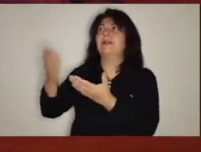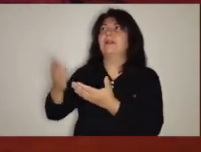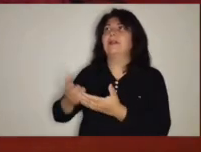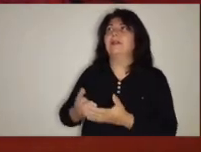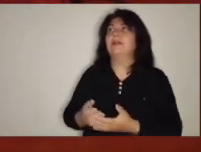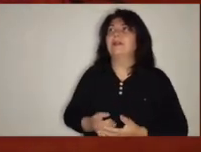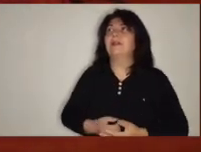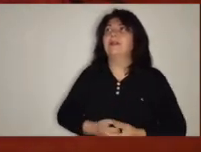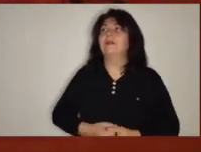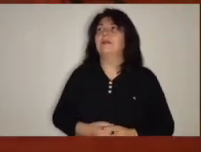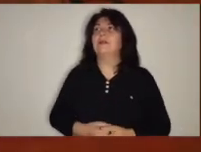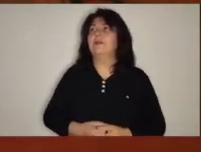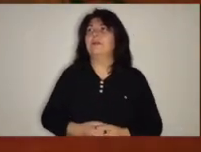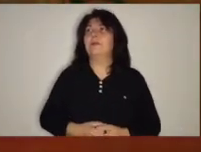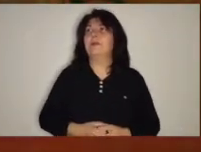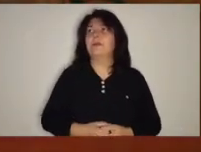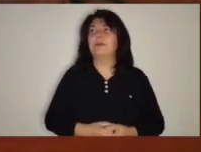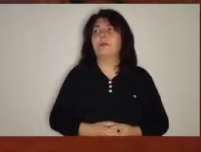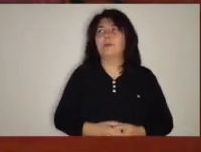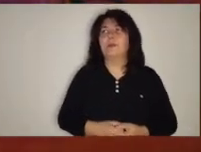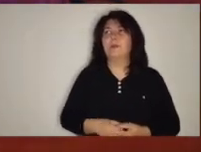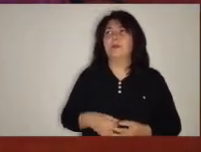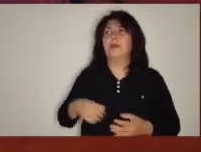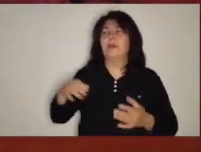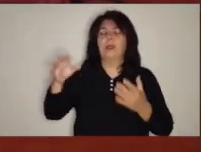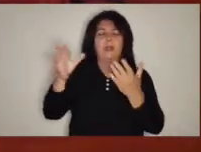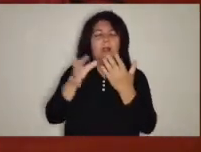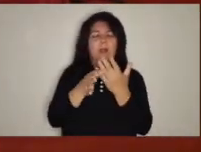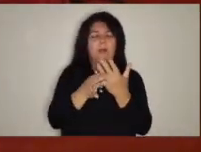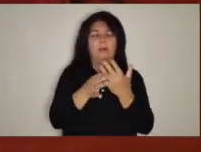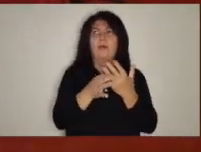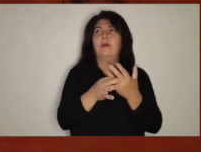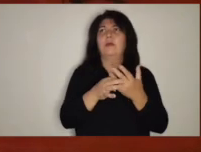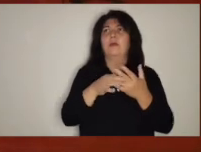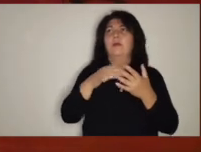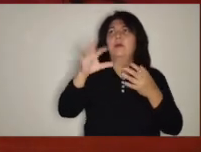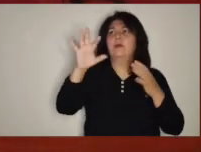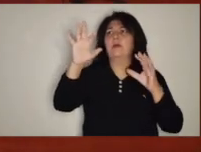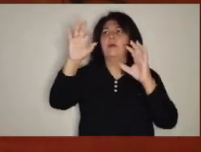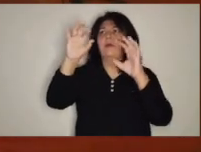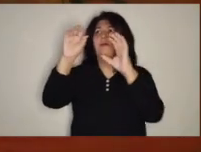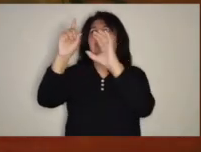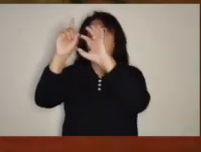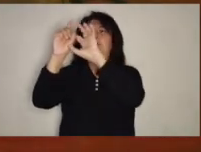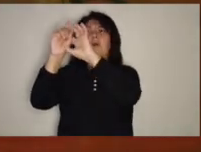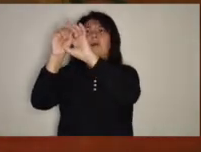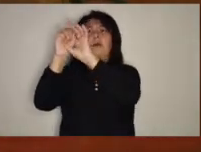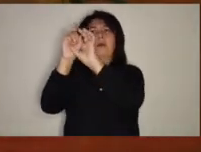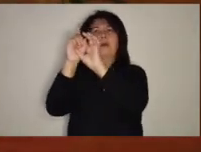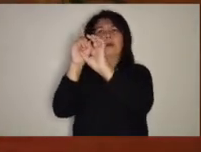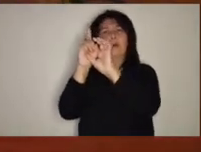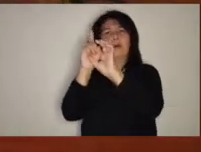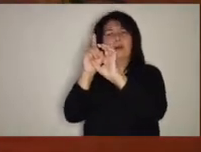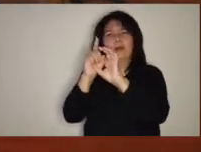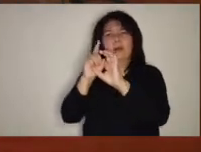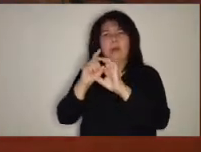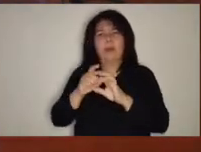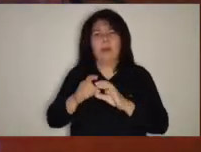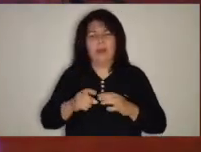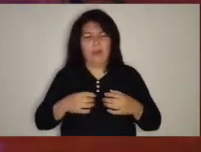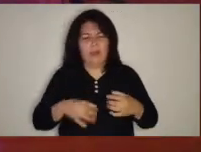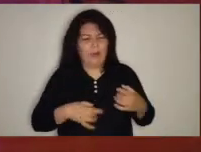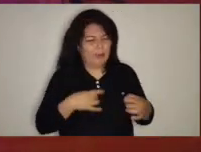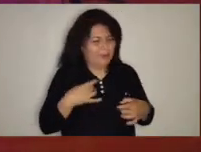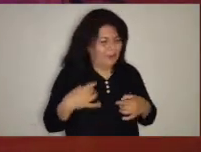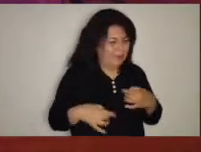pão. Pôs um anel em meu dedo e me tirou o